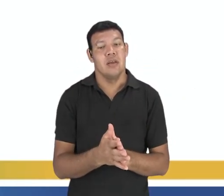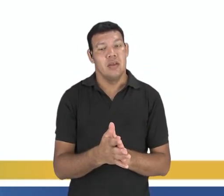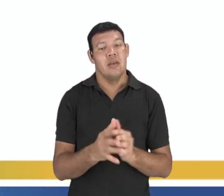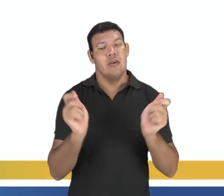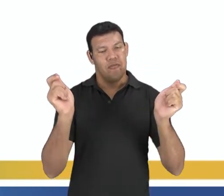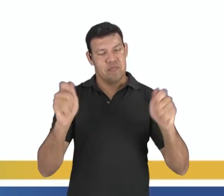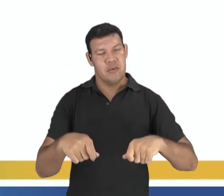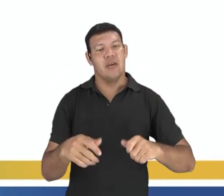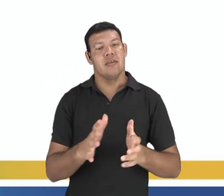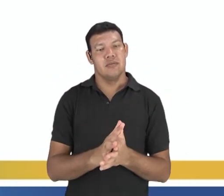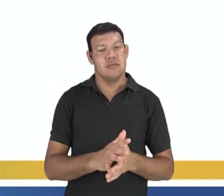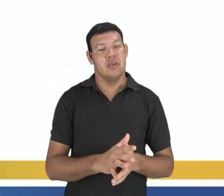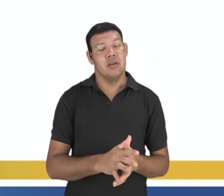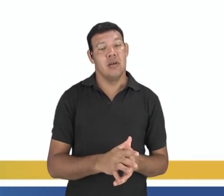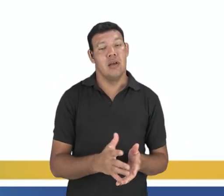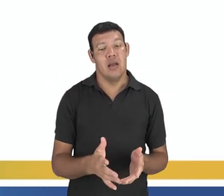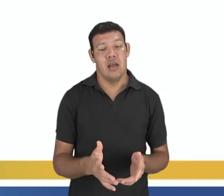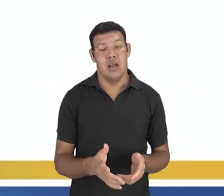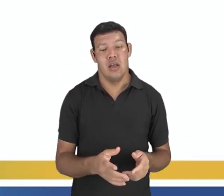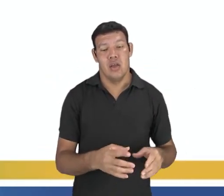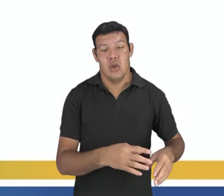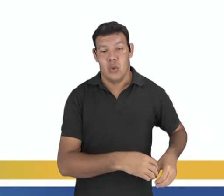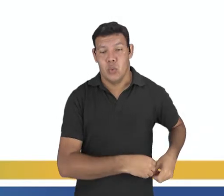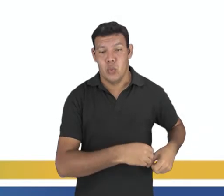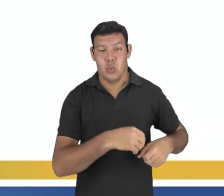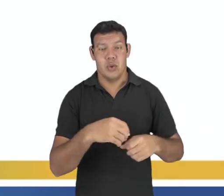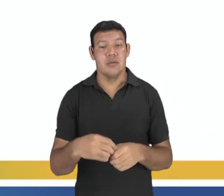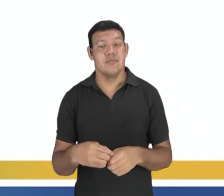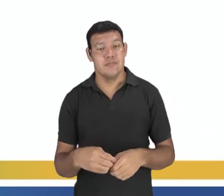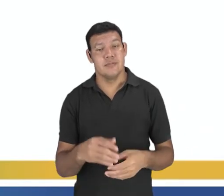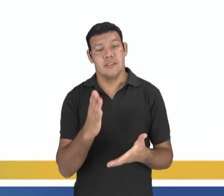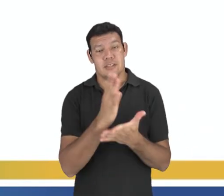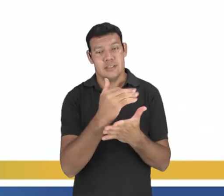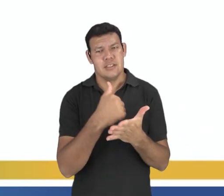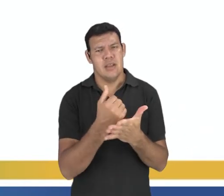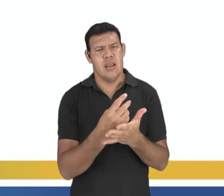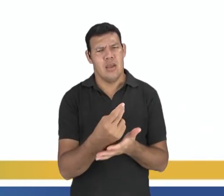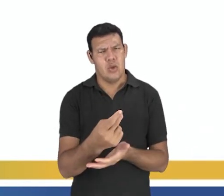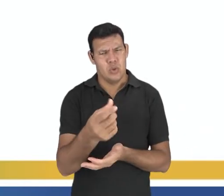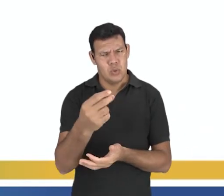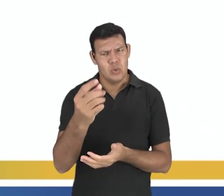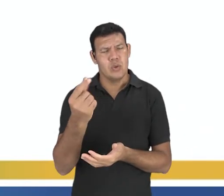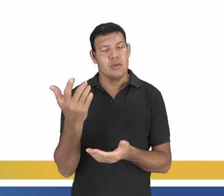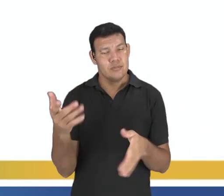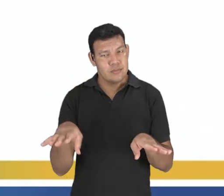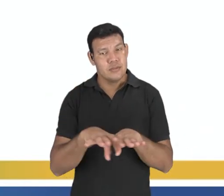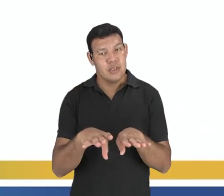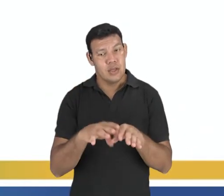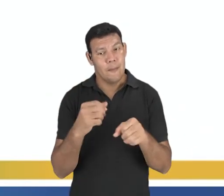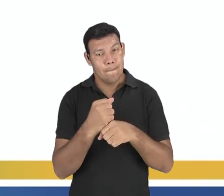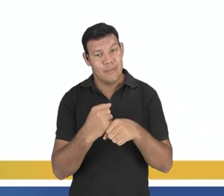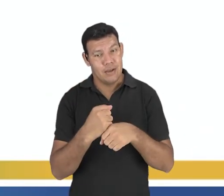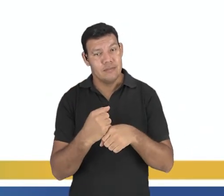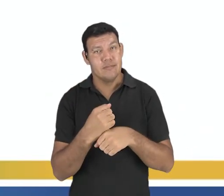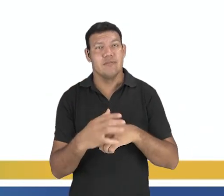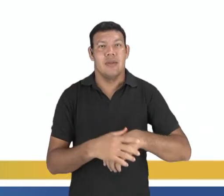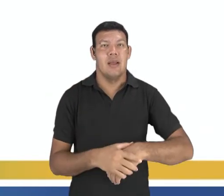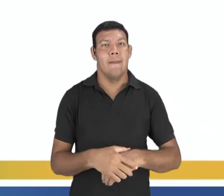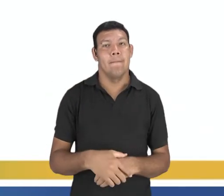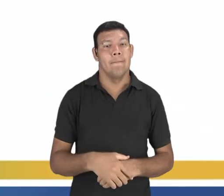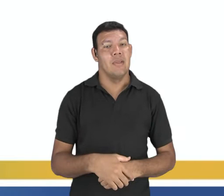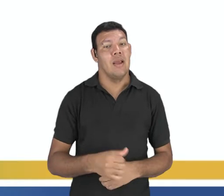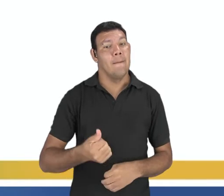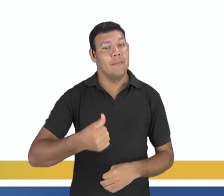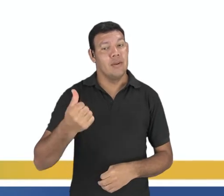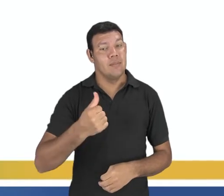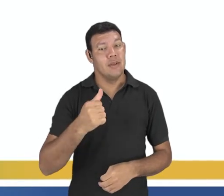ser facilmente transportada, dividida e que durasse bastante tempo. A primeira utilizada foi o sal, e